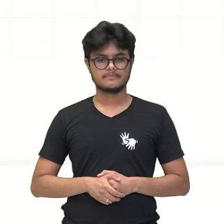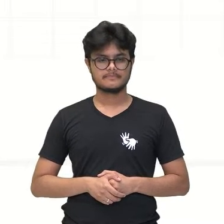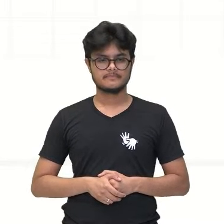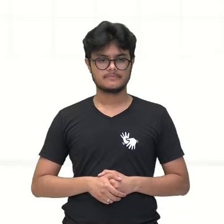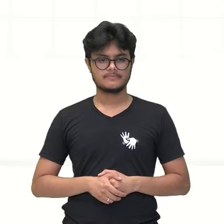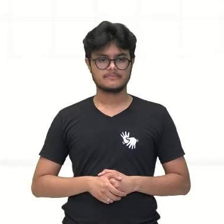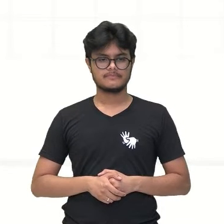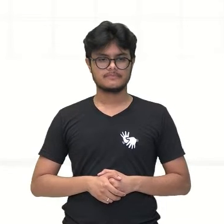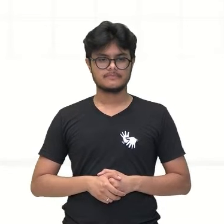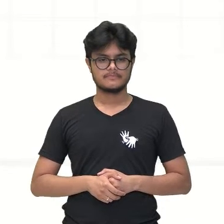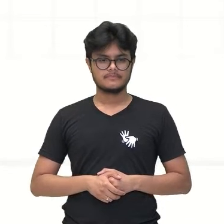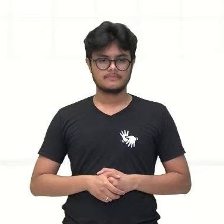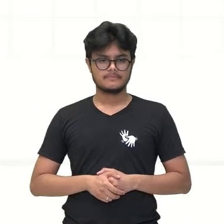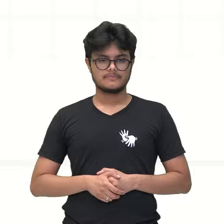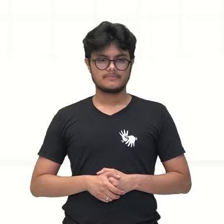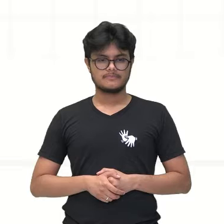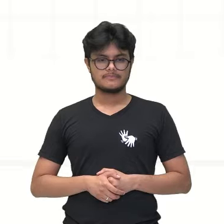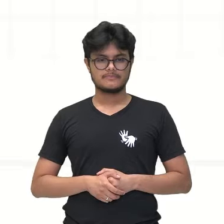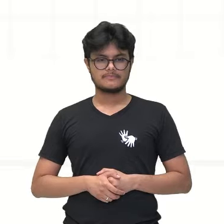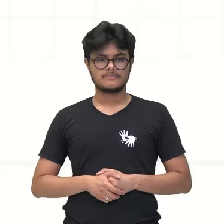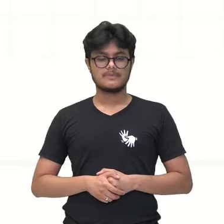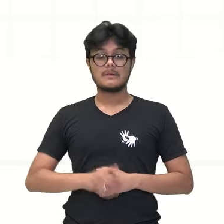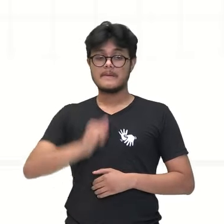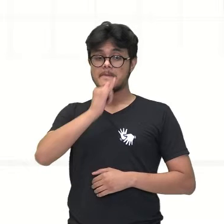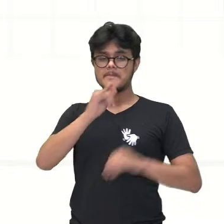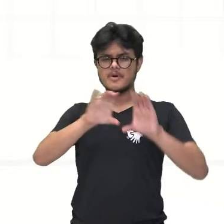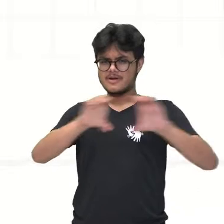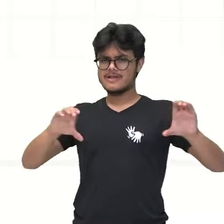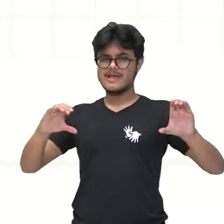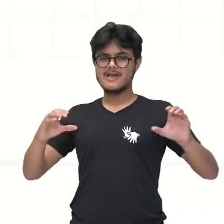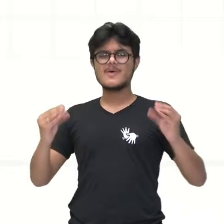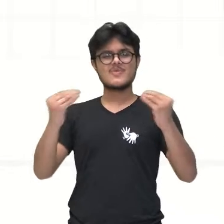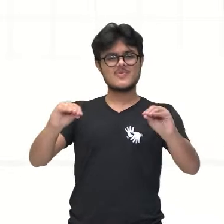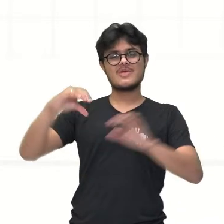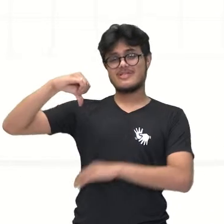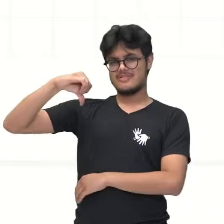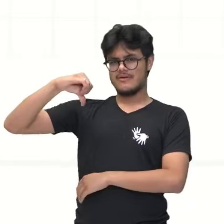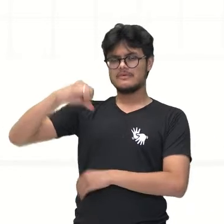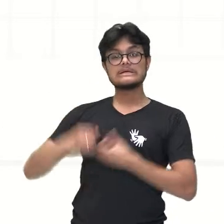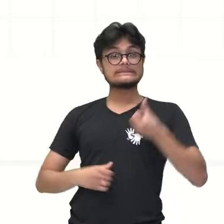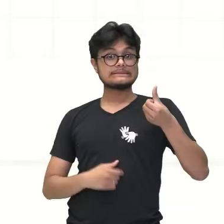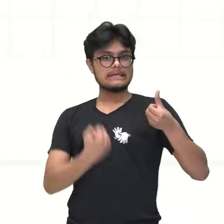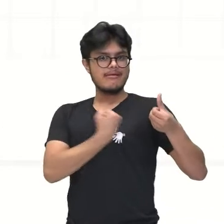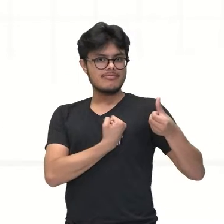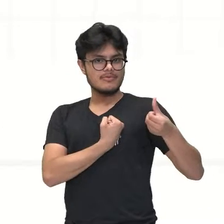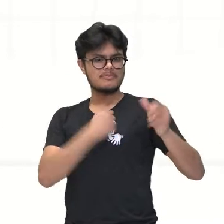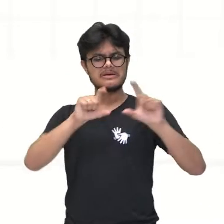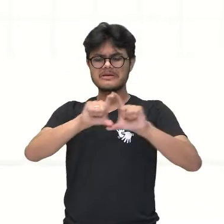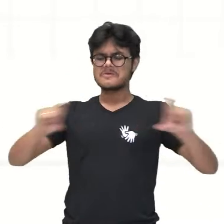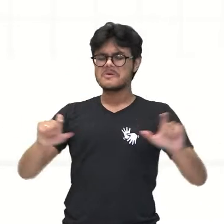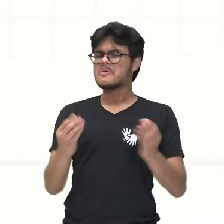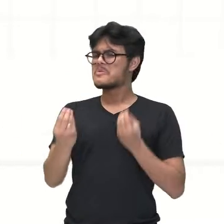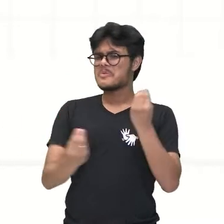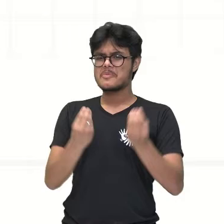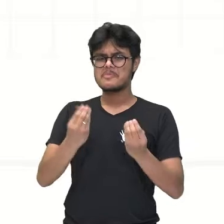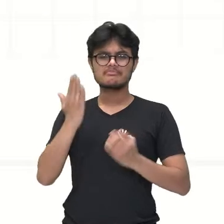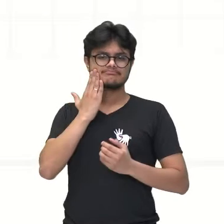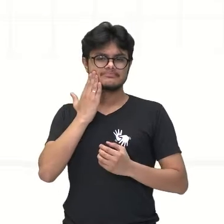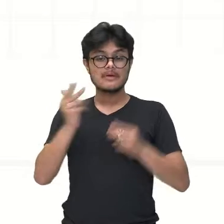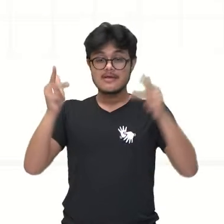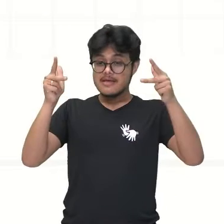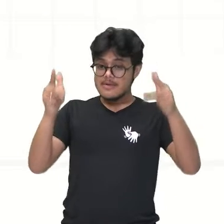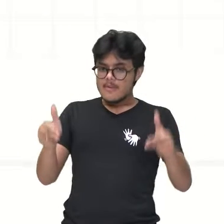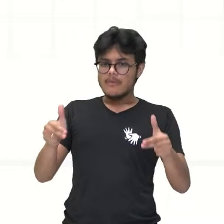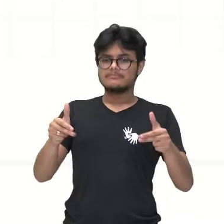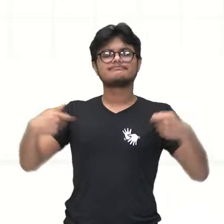inclua o 9. Aí agora aqui eu tenho 6 números para descobrir quem é a mediana. Do mesmo jeito,